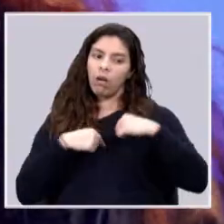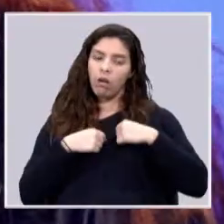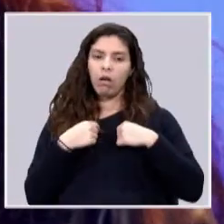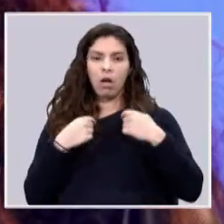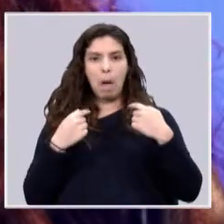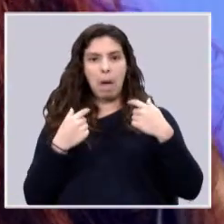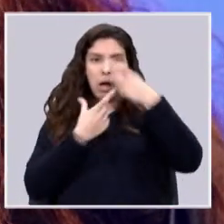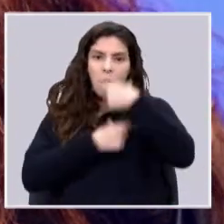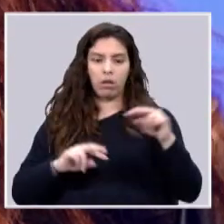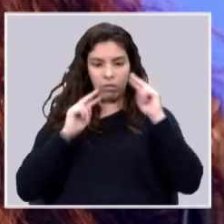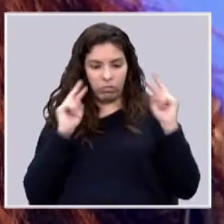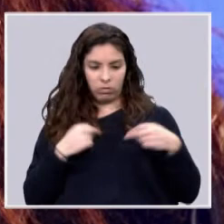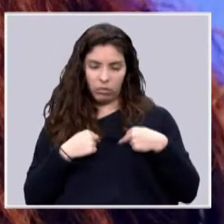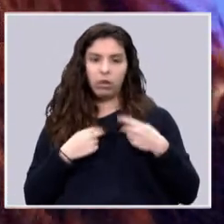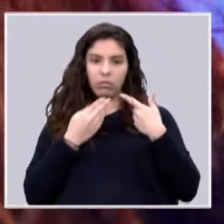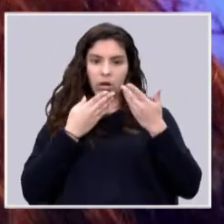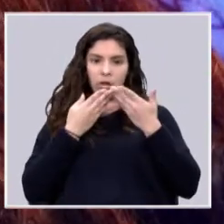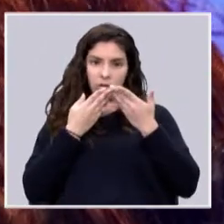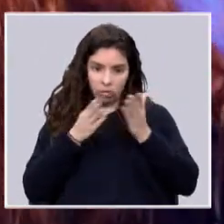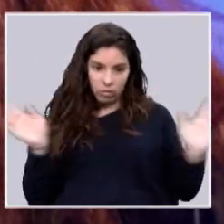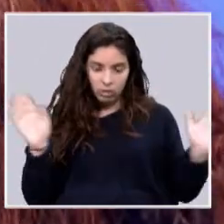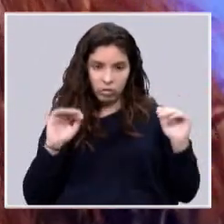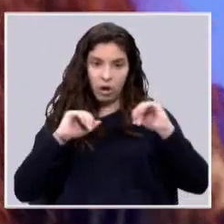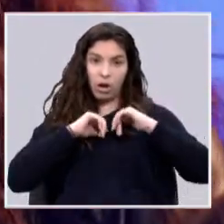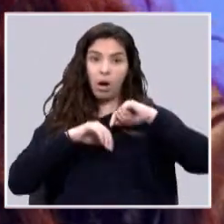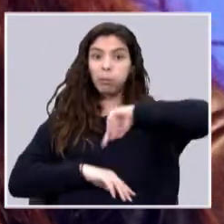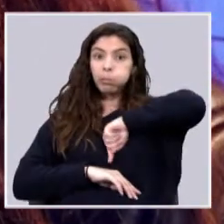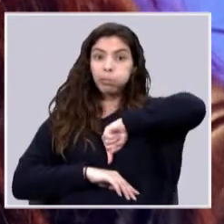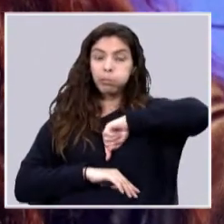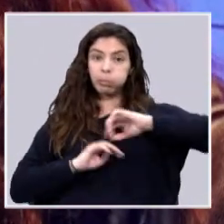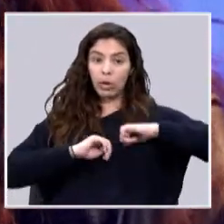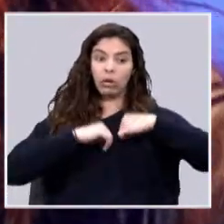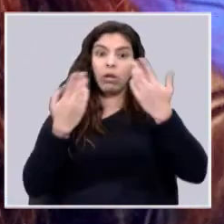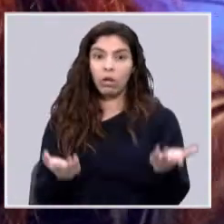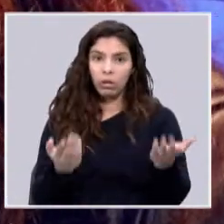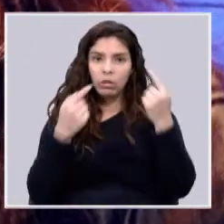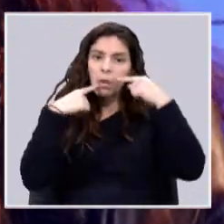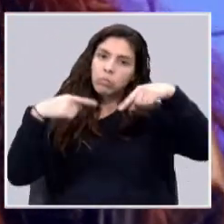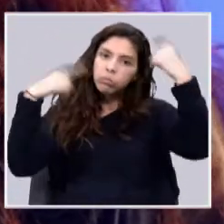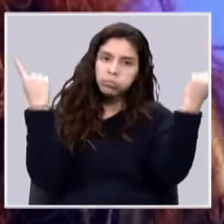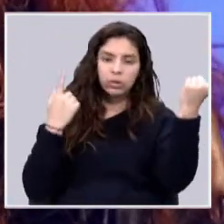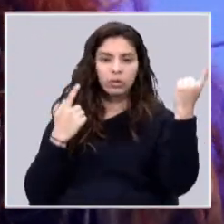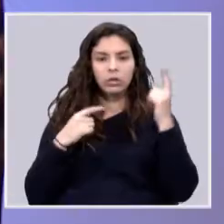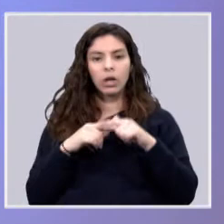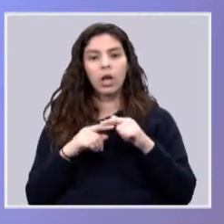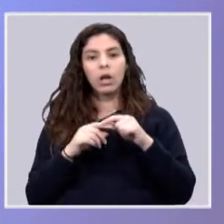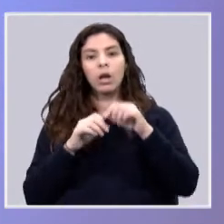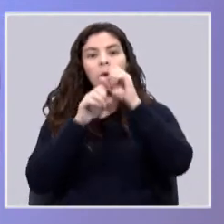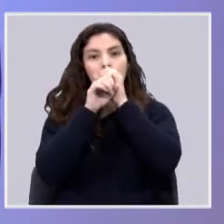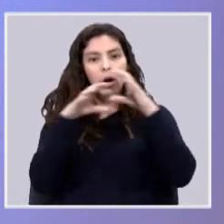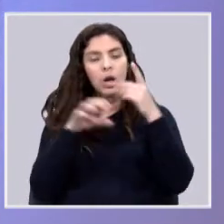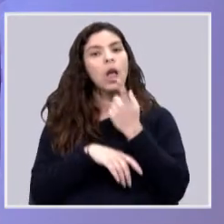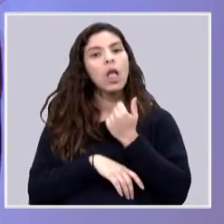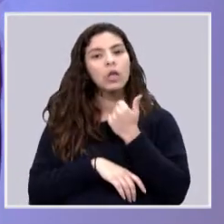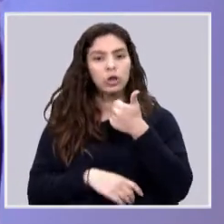mim. Abrange a minha parte mais interior, mas abrange também a minha parte mais exterior, que eu passo às pessoas e no meu dia-a-dia. Bolhas em inglês